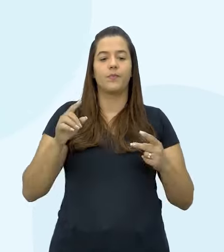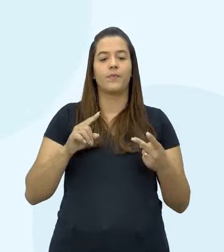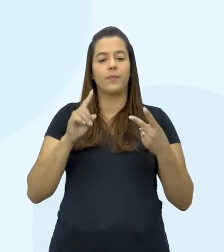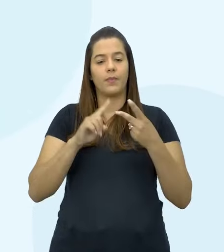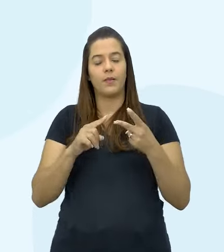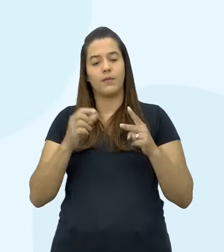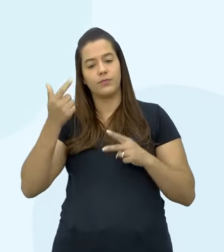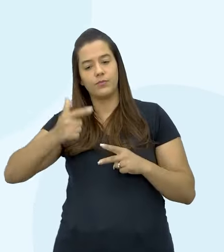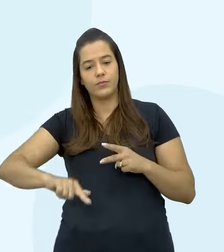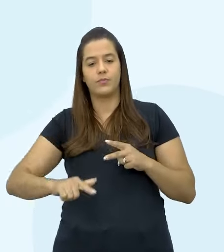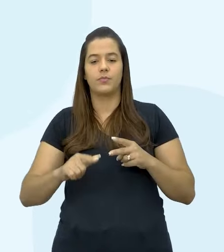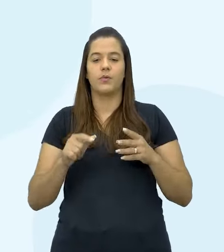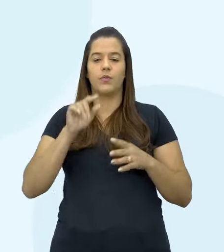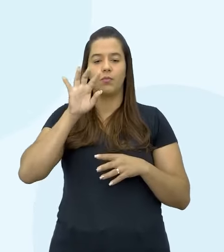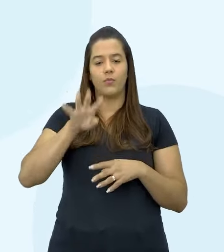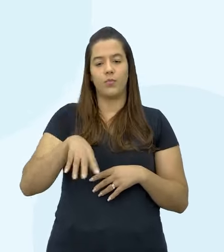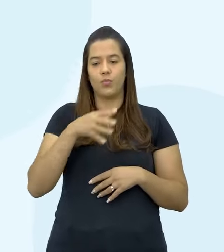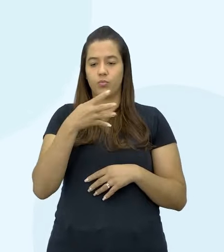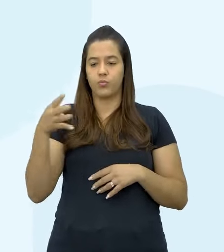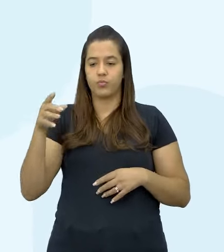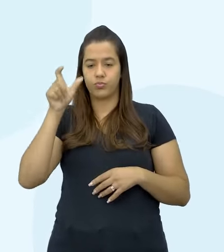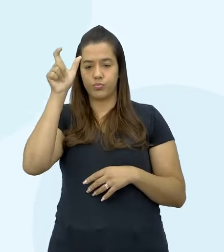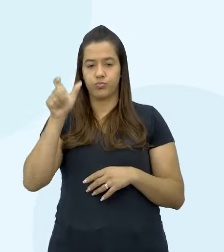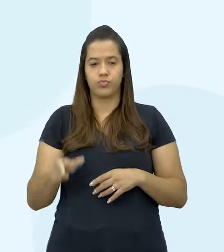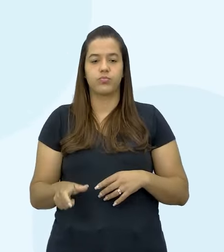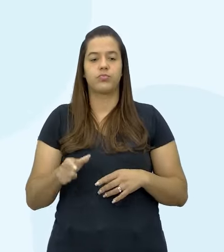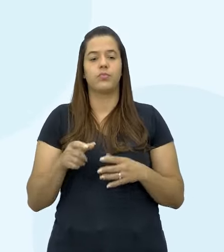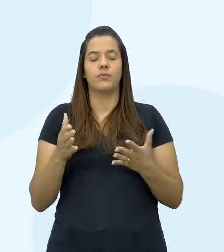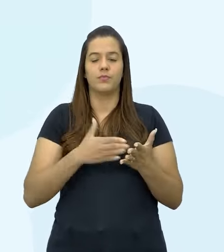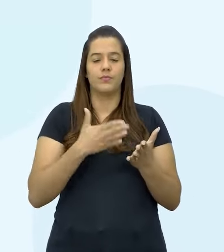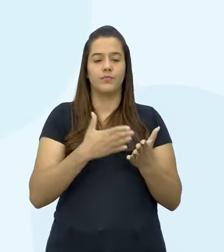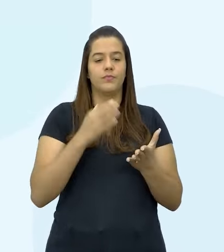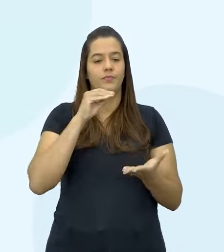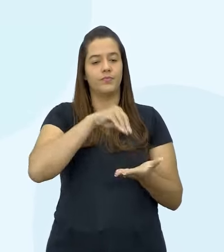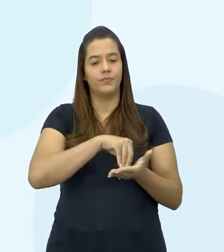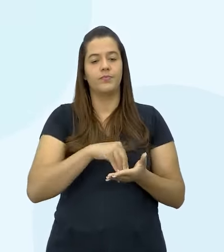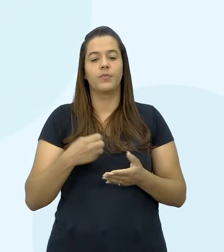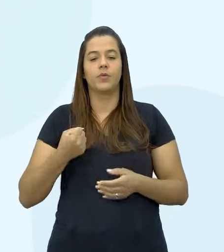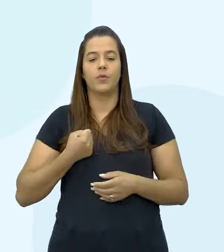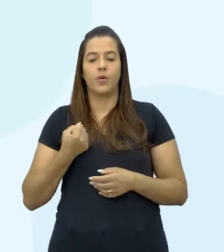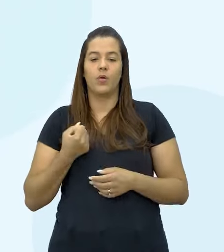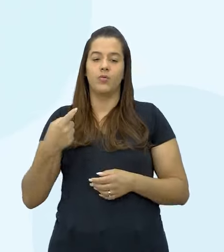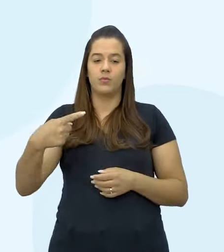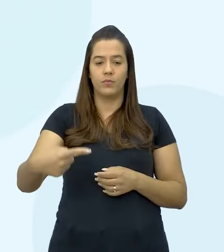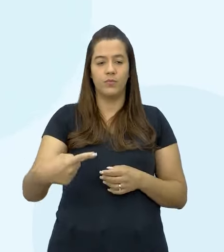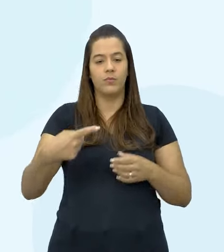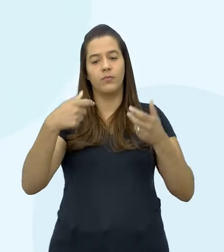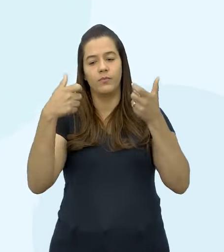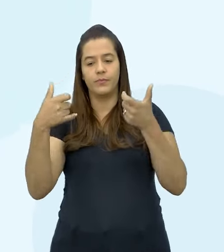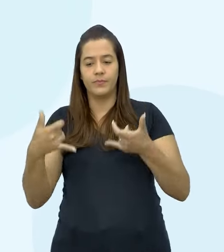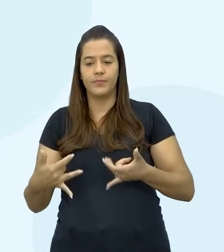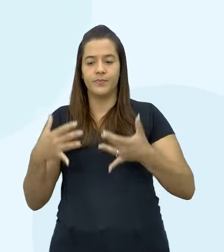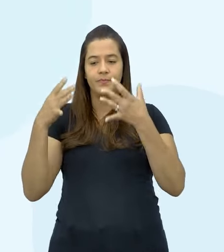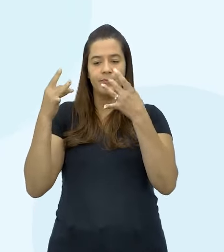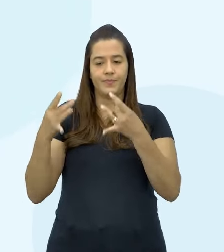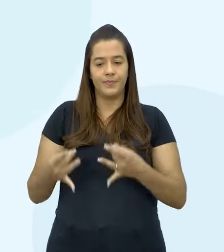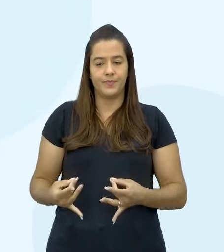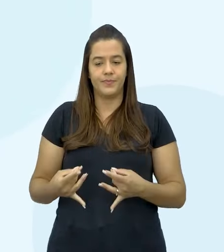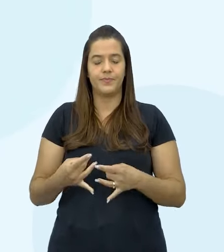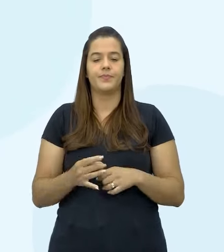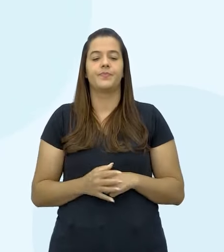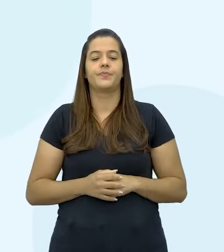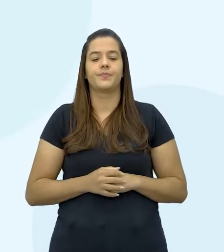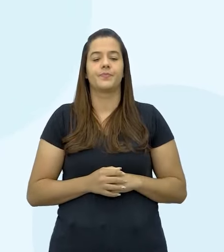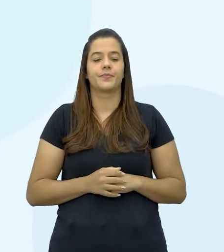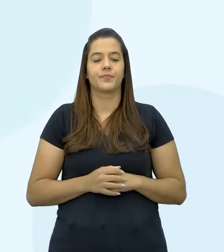novamente o quadro integrador presente no mapa, né? A atividade 1, dar uma destrinchada nas atividades 1